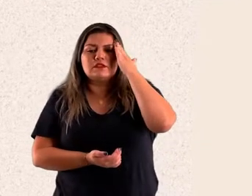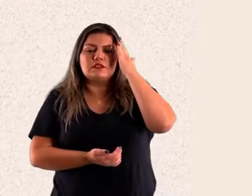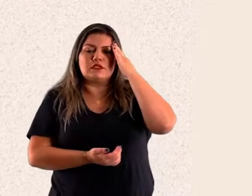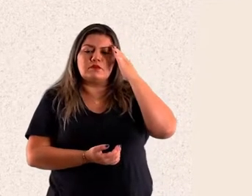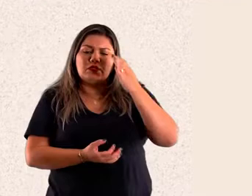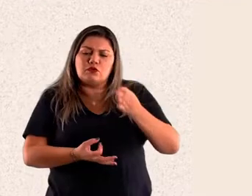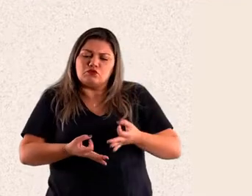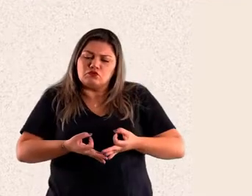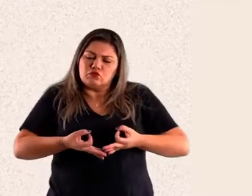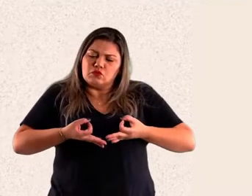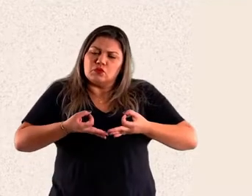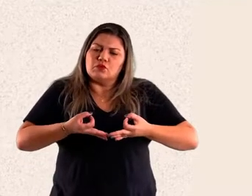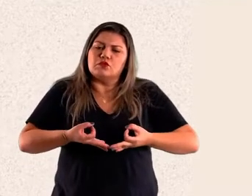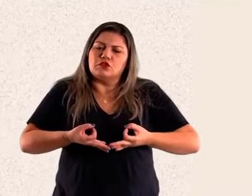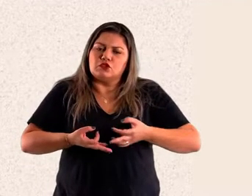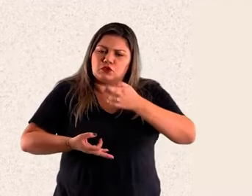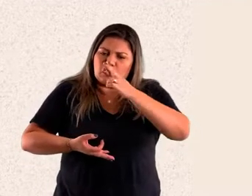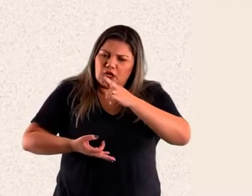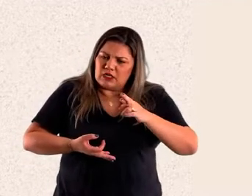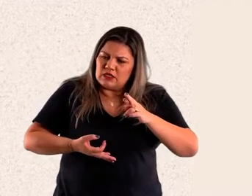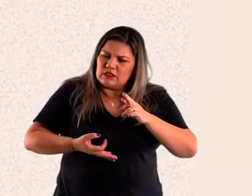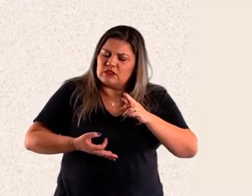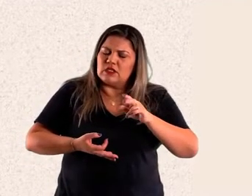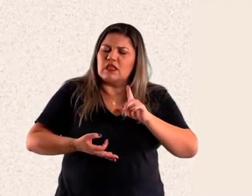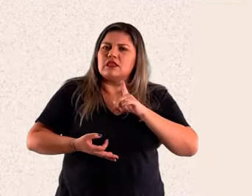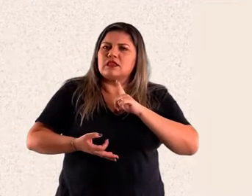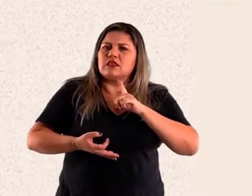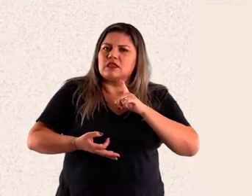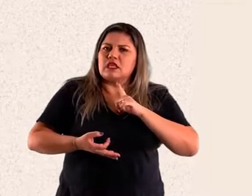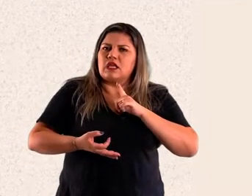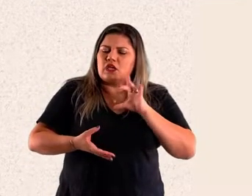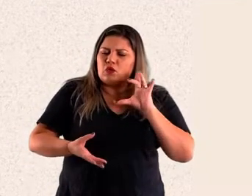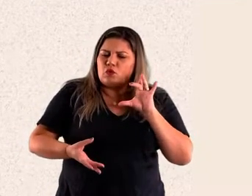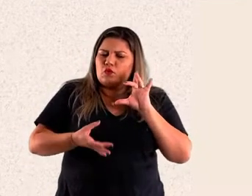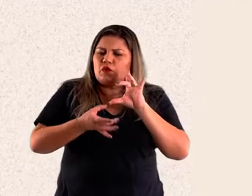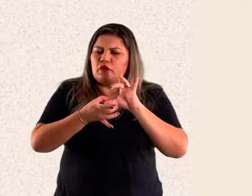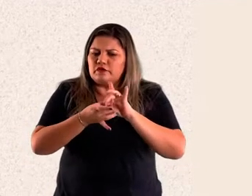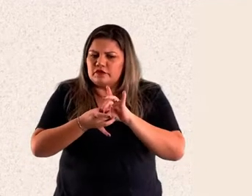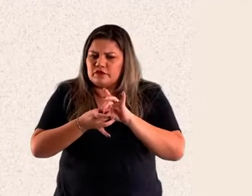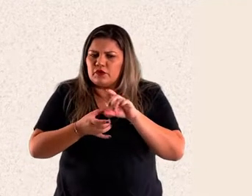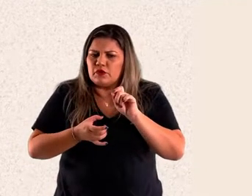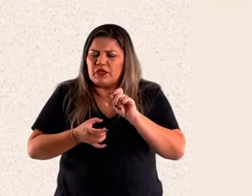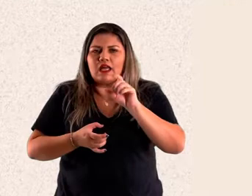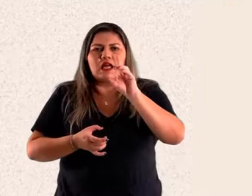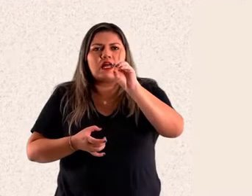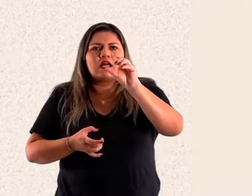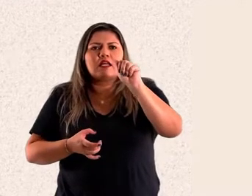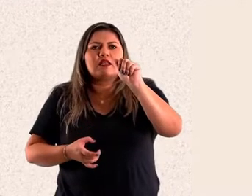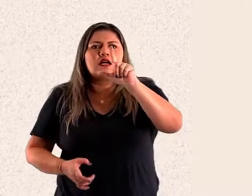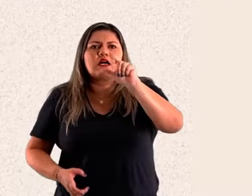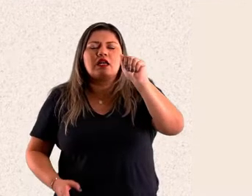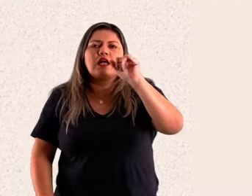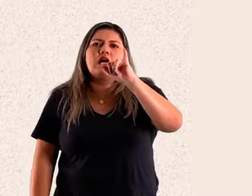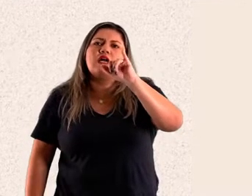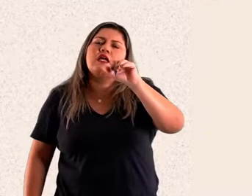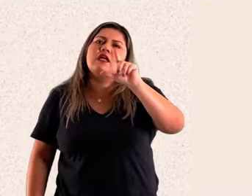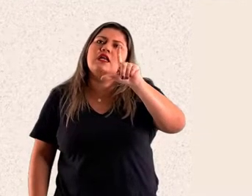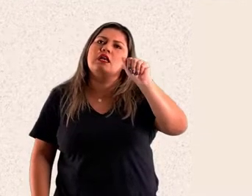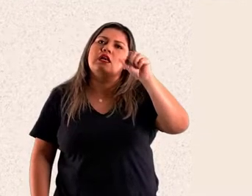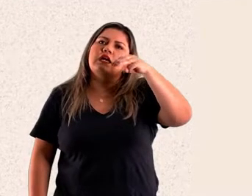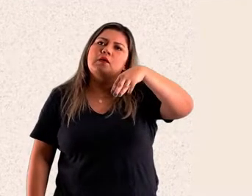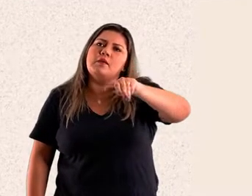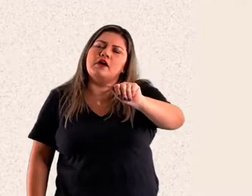budismo aí que eu acho que tem muito a ver logicamente com isso que o Dalai Lama atrás é que a